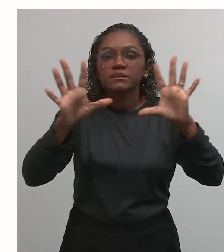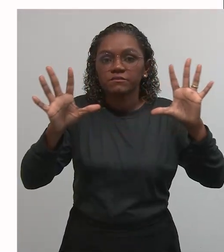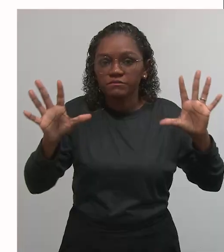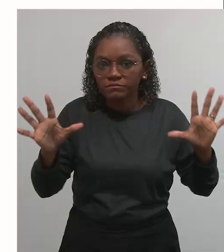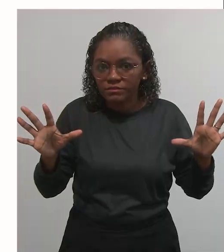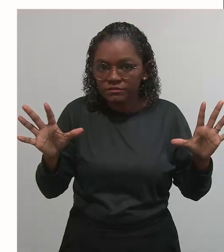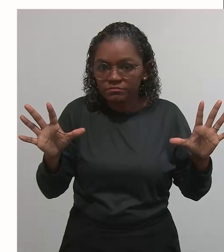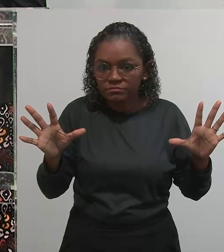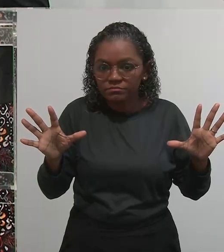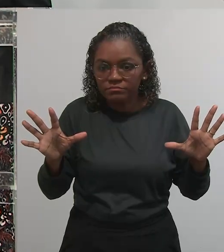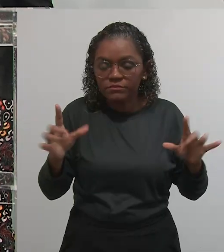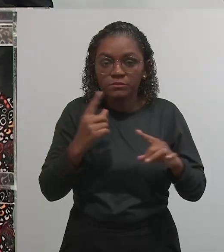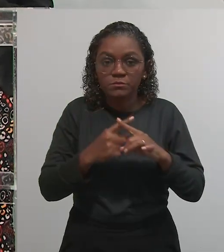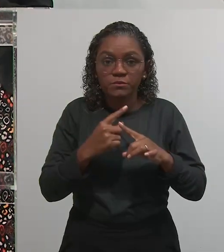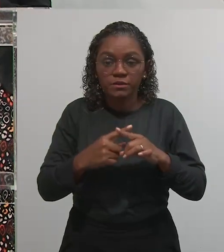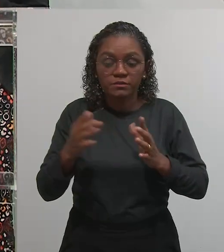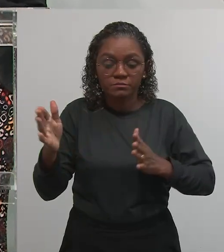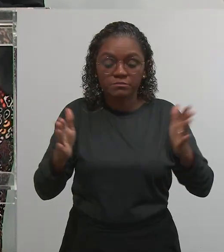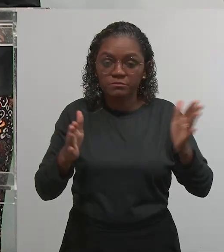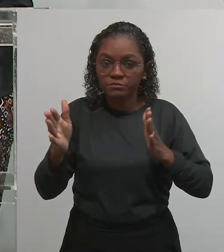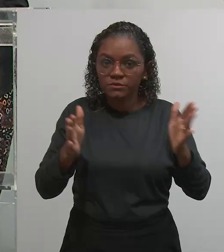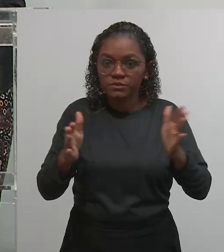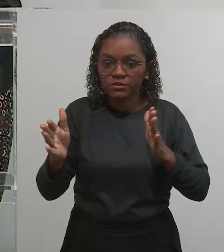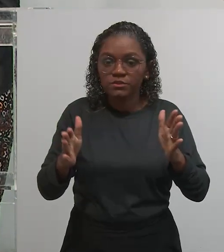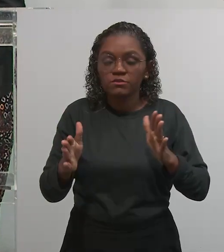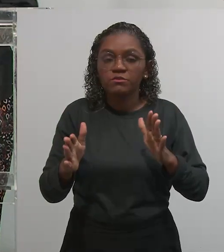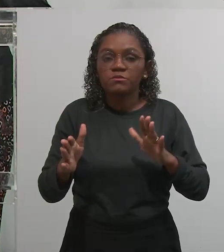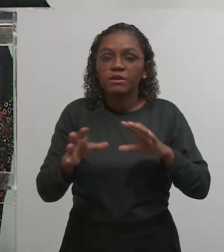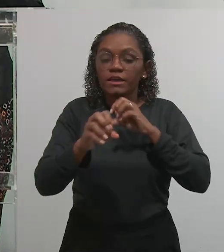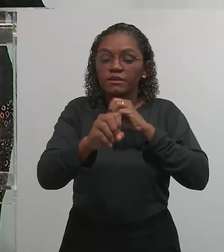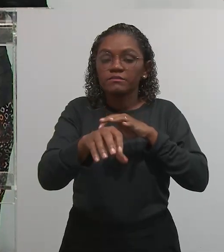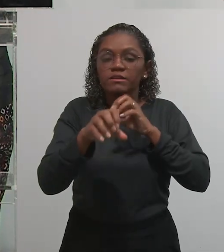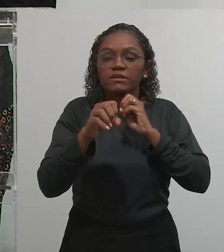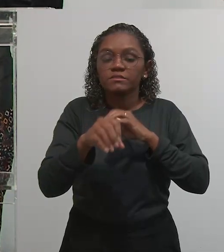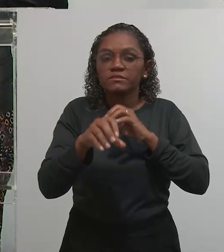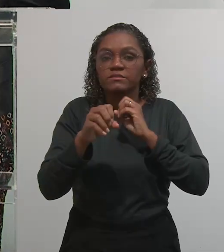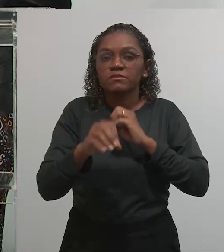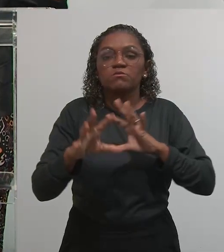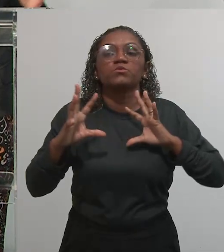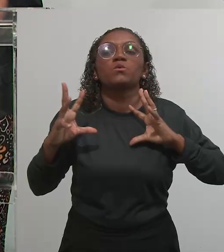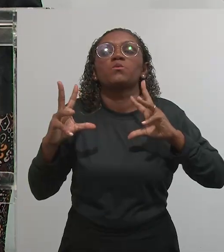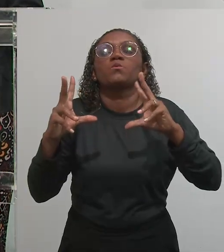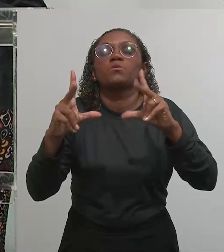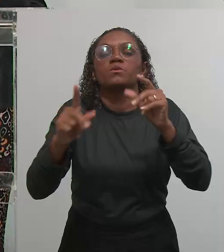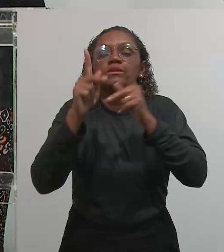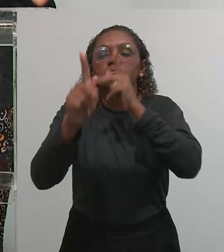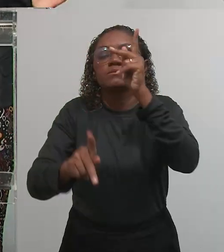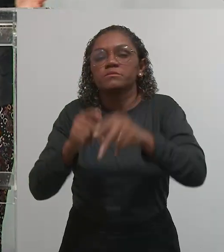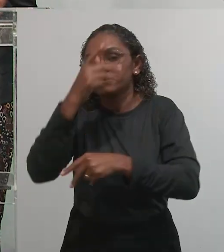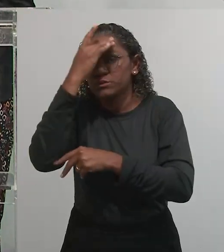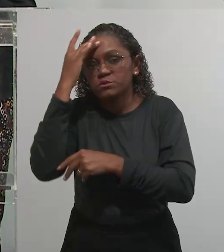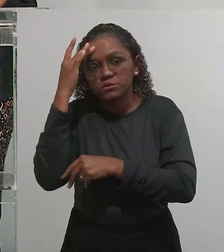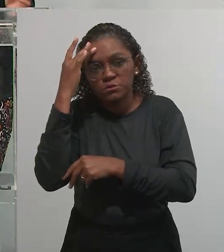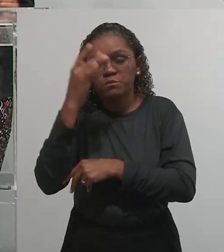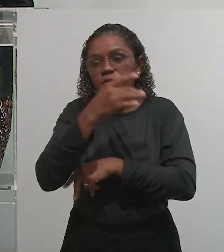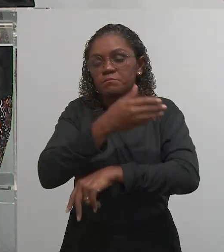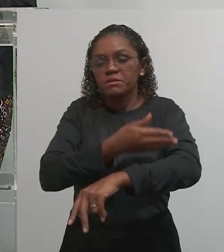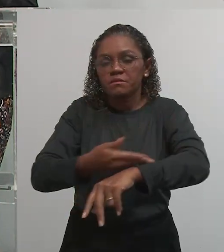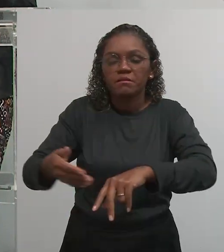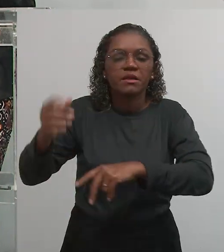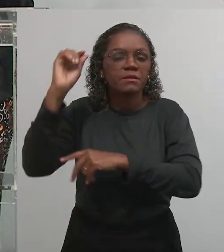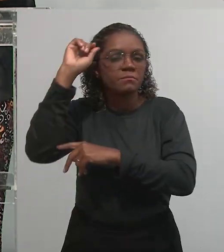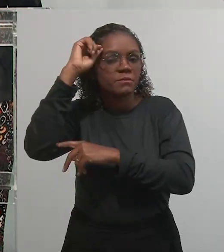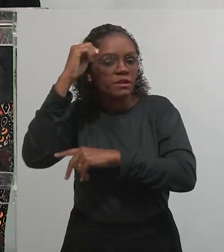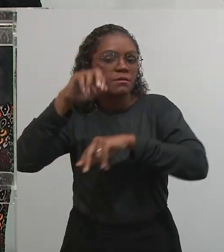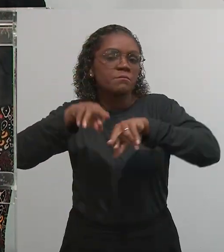bem claro que naquele momento a educação não pertencia a todas as pessoas, brancas,